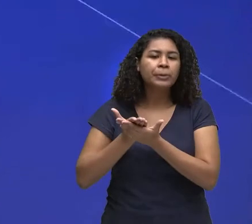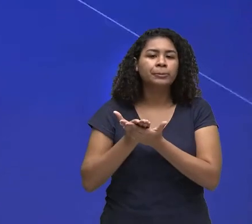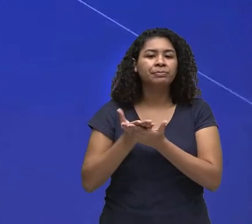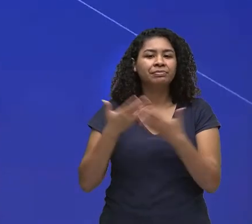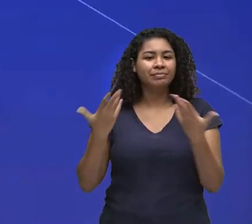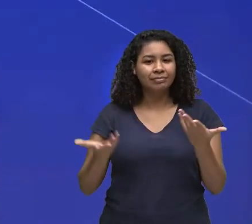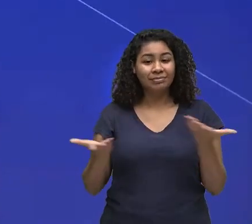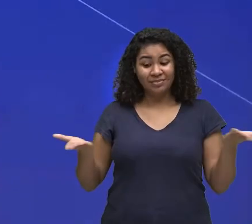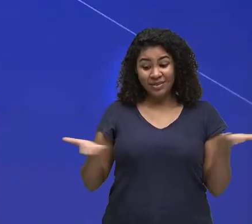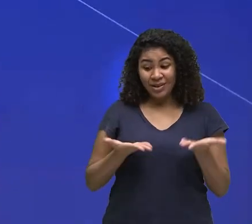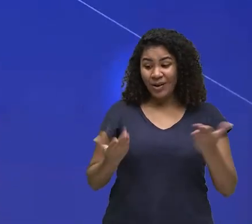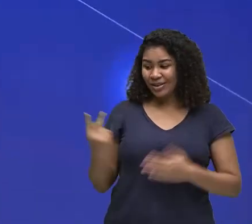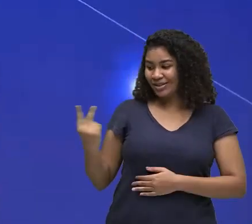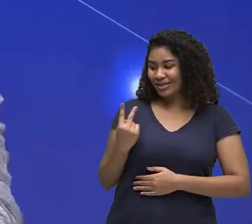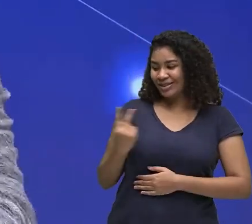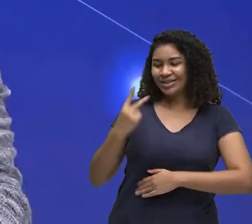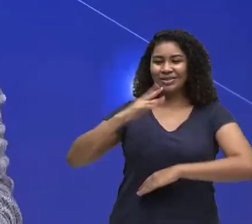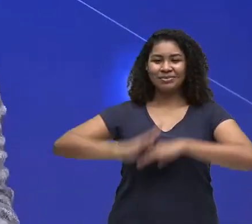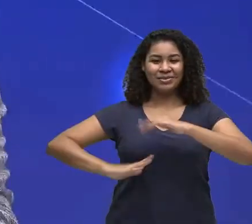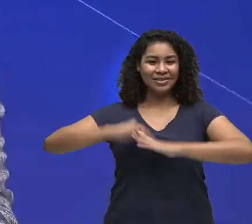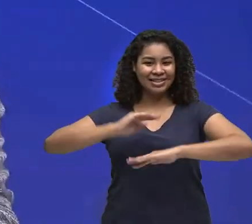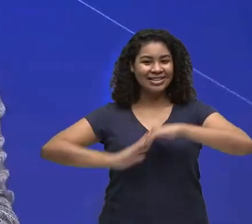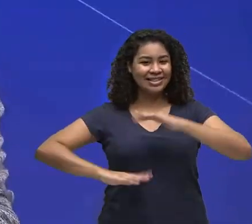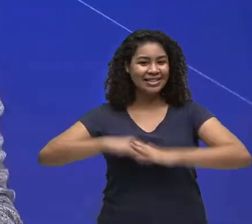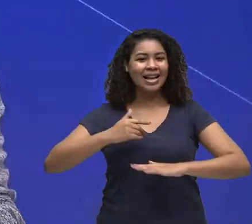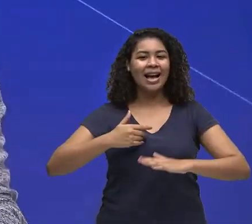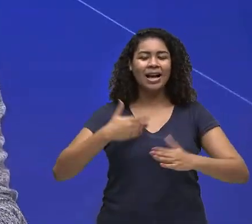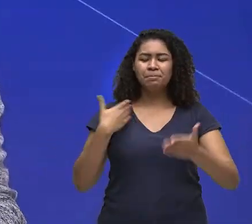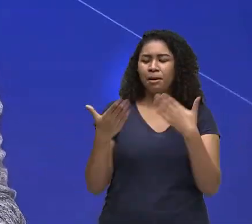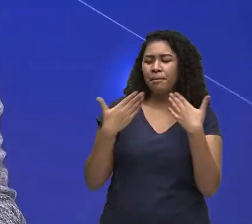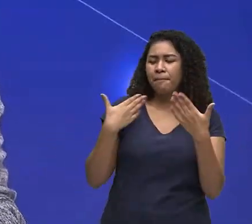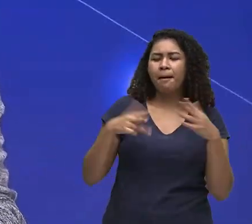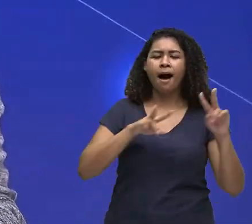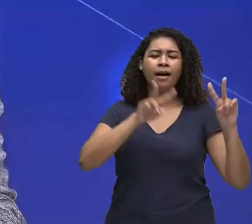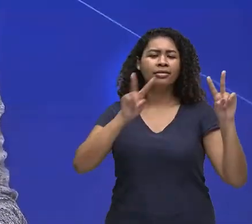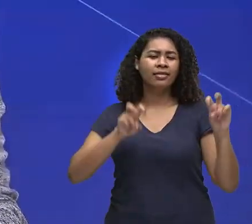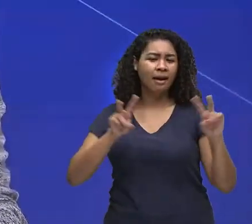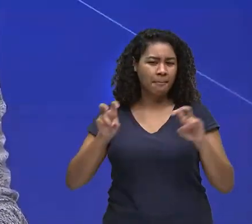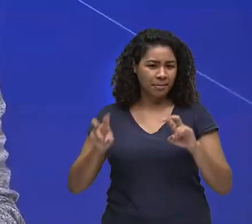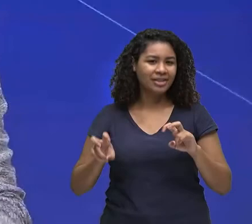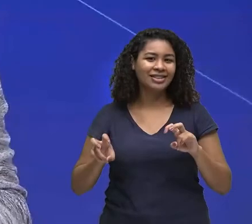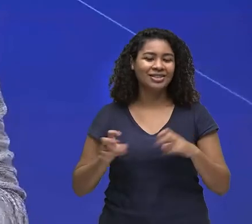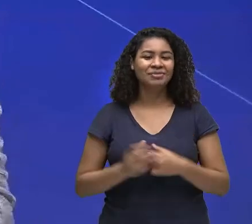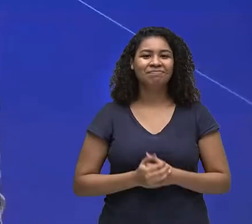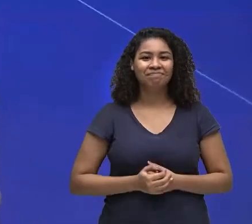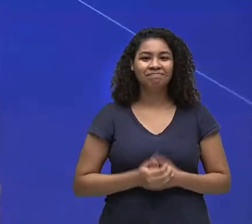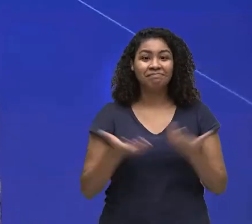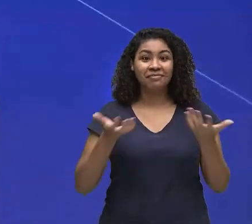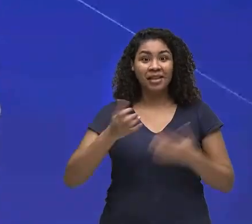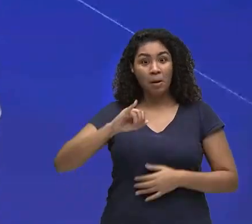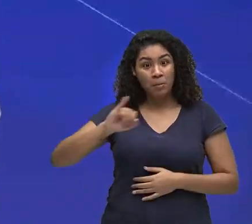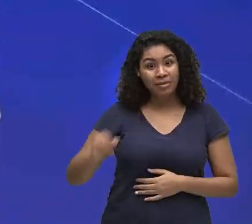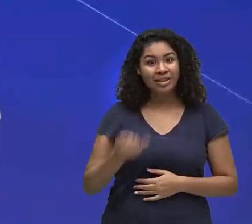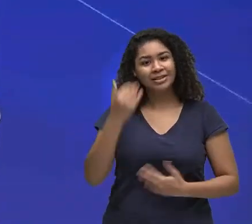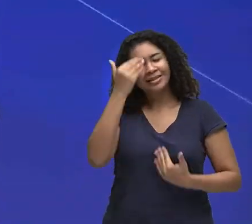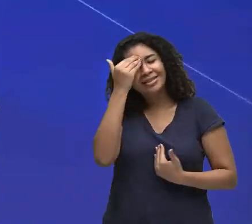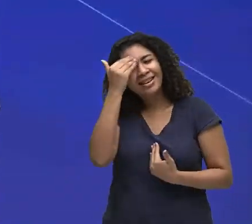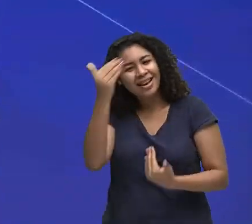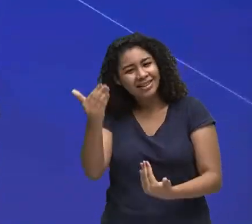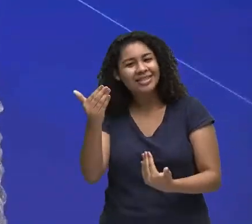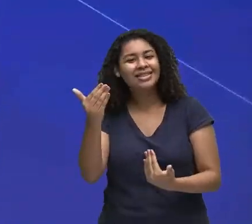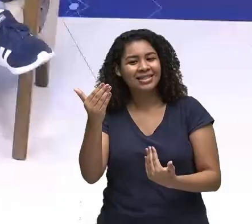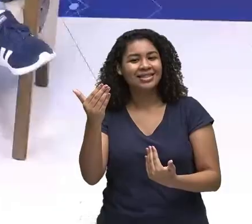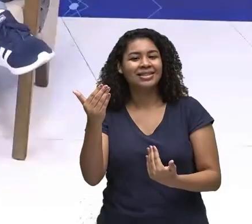profissionais, né, discutindo temáticas, trazendo alguns conceitos para você que está em casa. Quero aproveitar e agradecer,